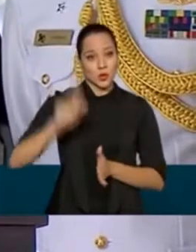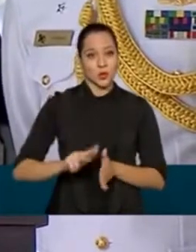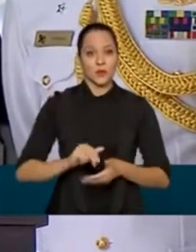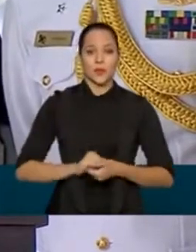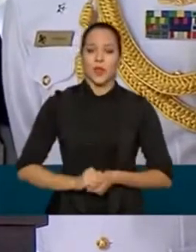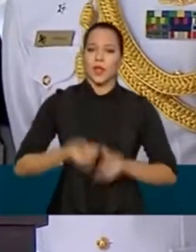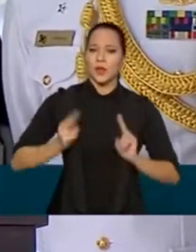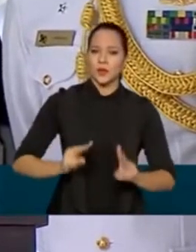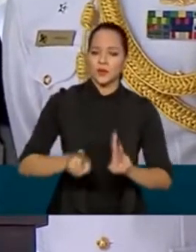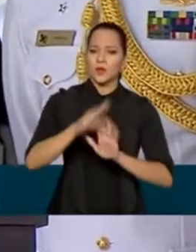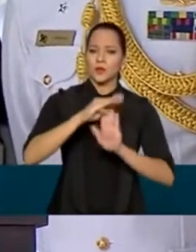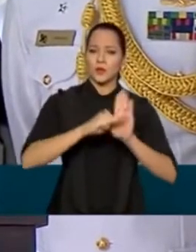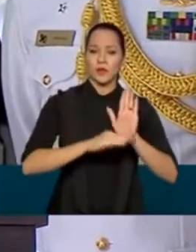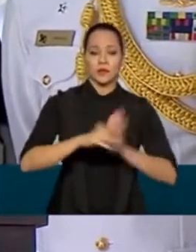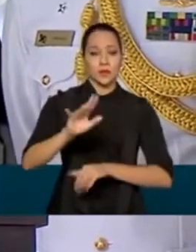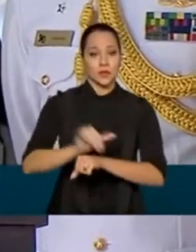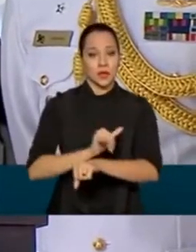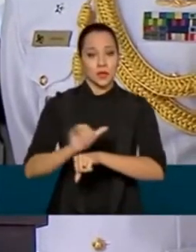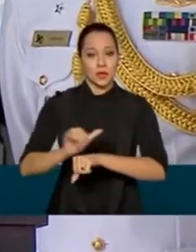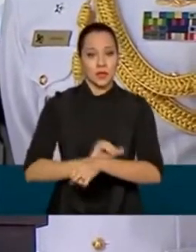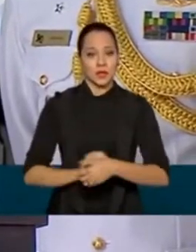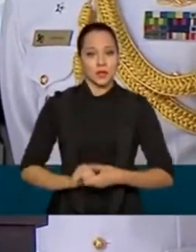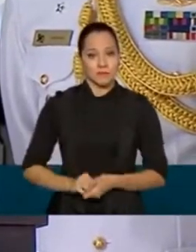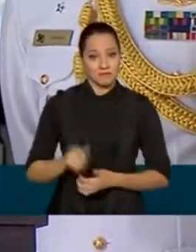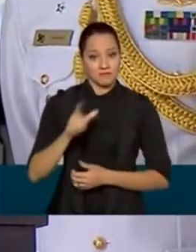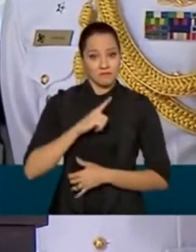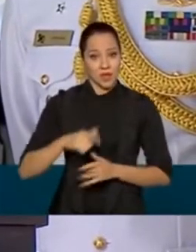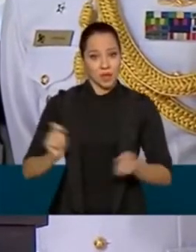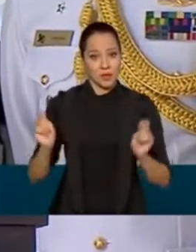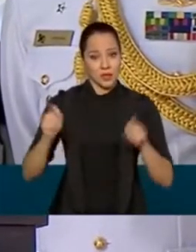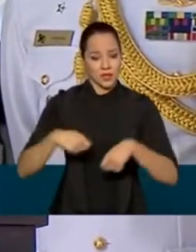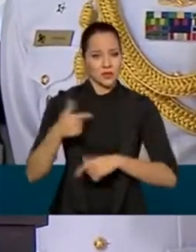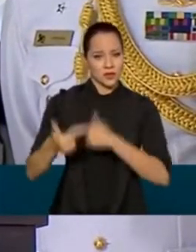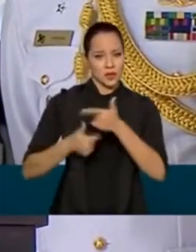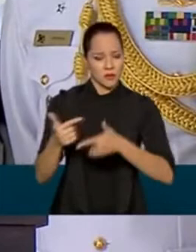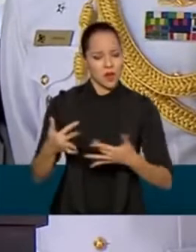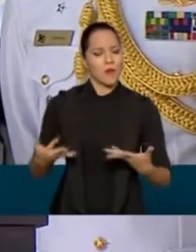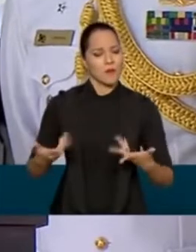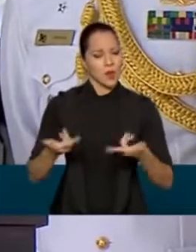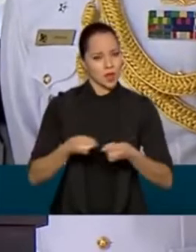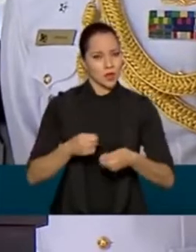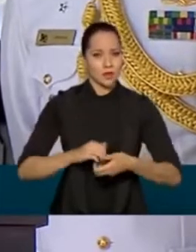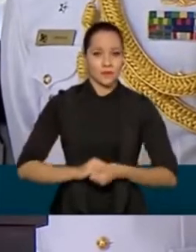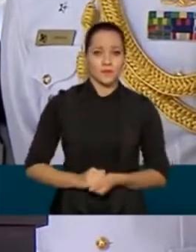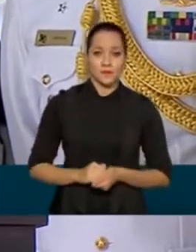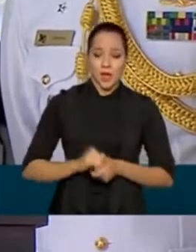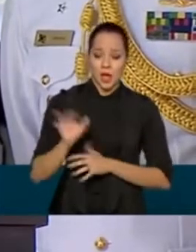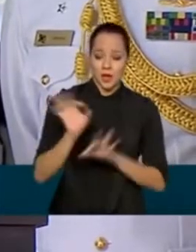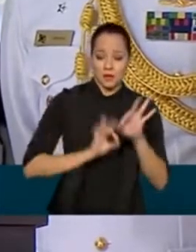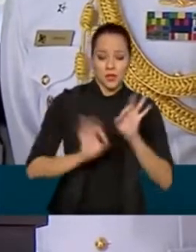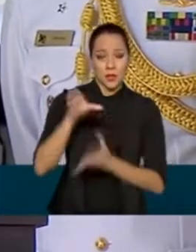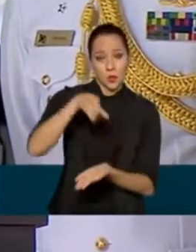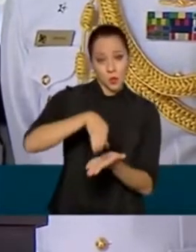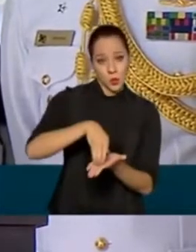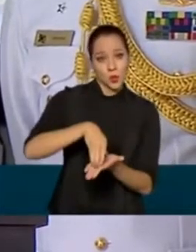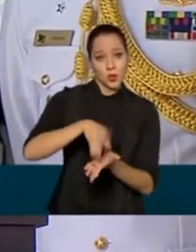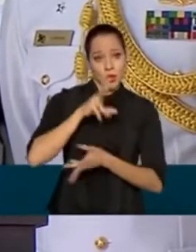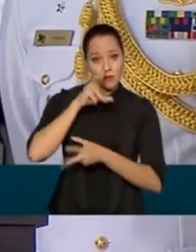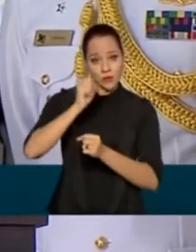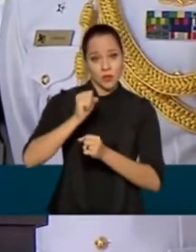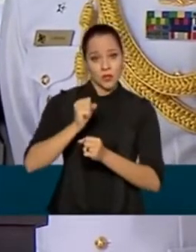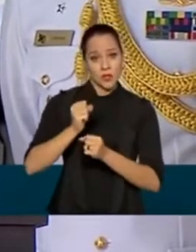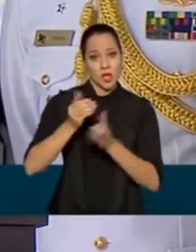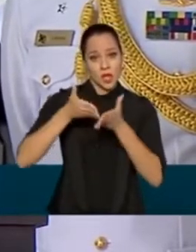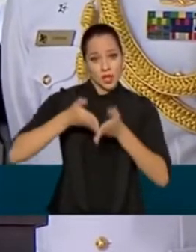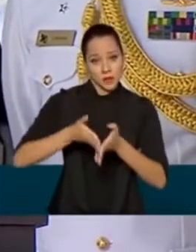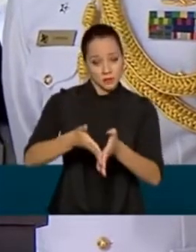continuidade dos nossos programas estratégicos, obtenção da capacidade operacional plena, construção do núcleo do poder naval, no qual